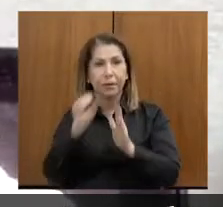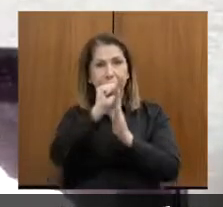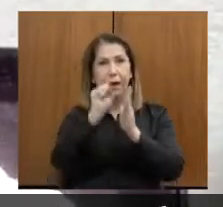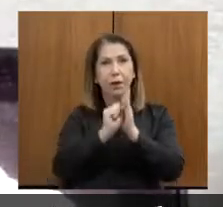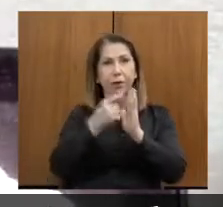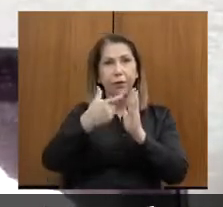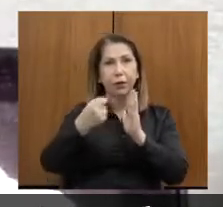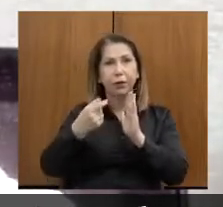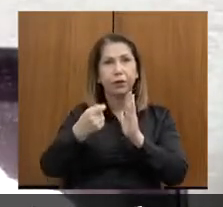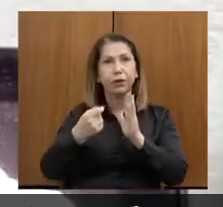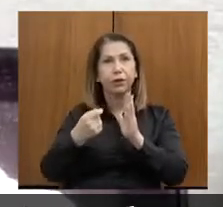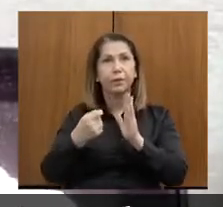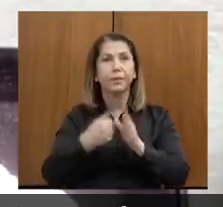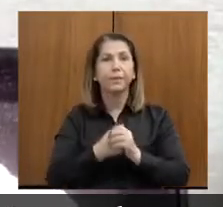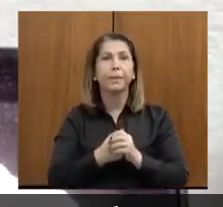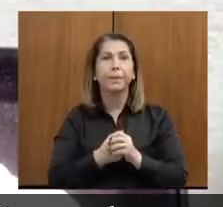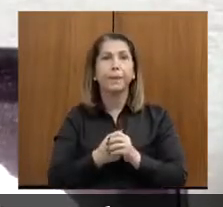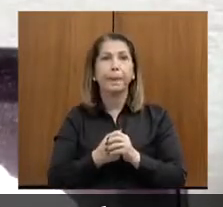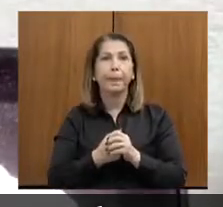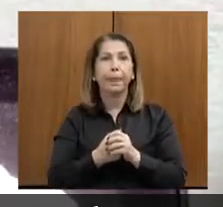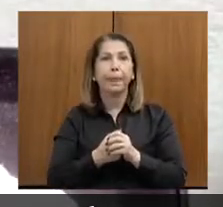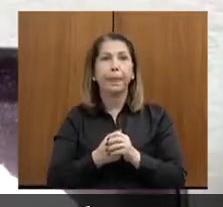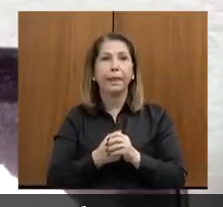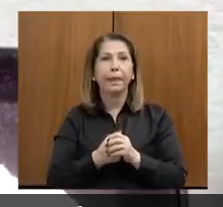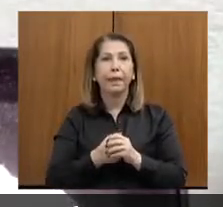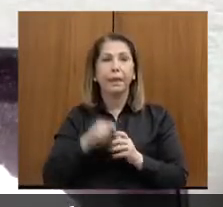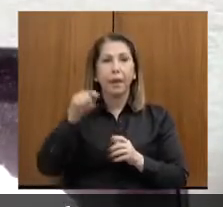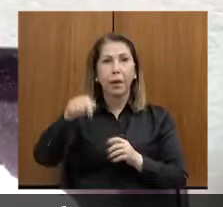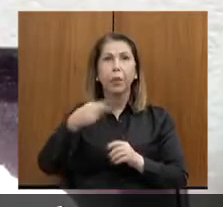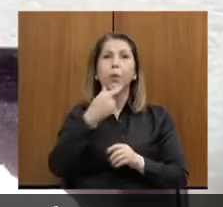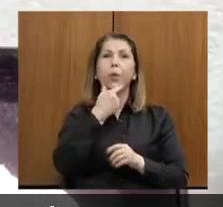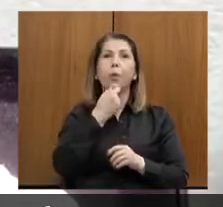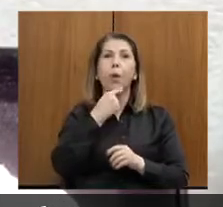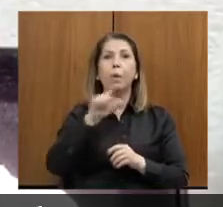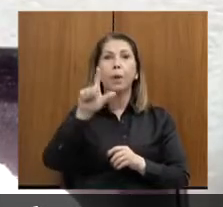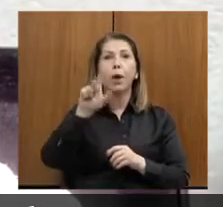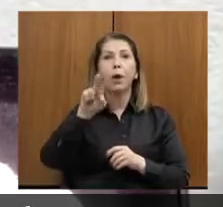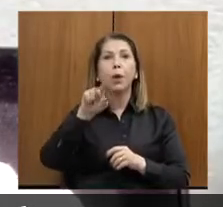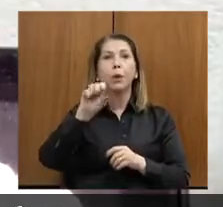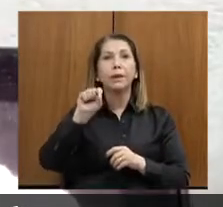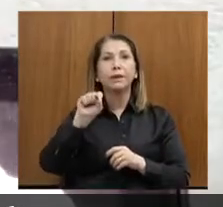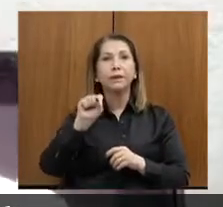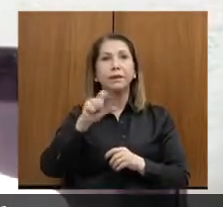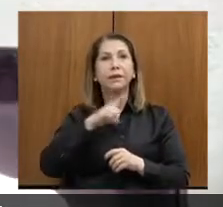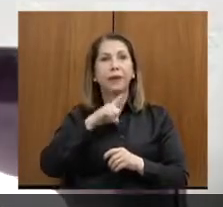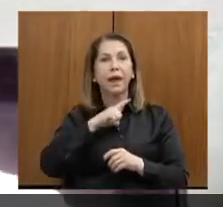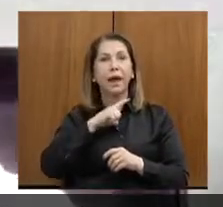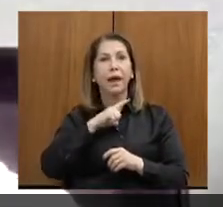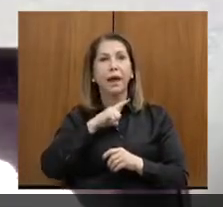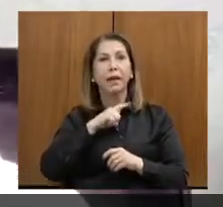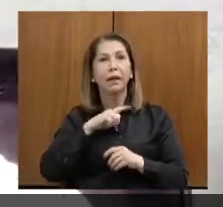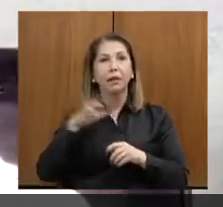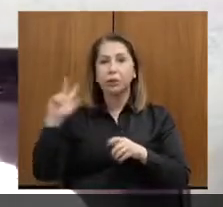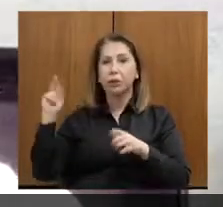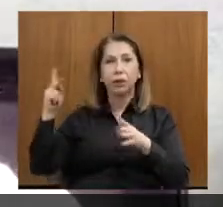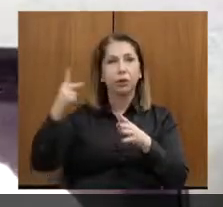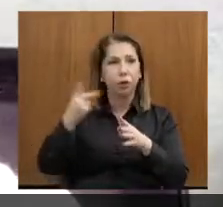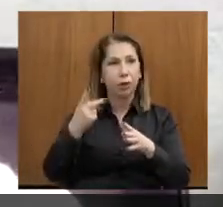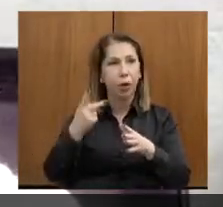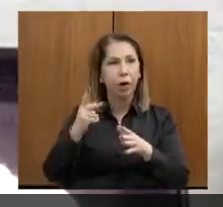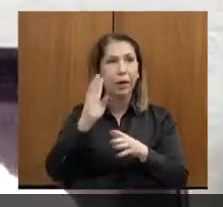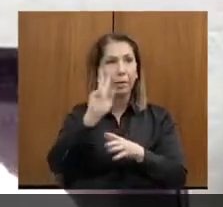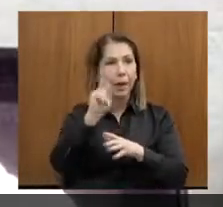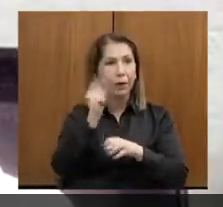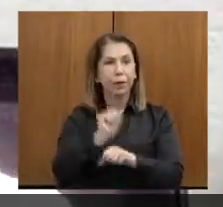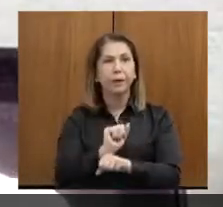o que eu dizia no início luíses ele tem alguma história do Quilombo de luízes perpassa a história de